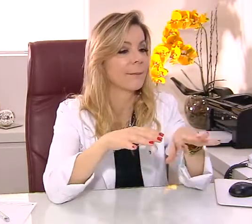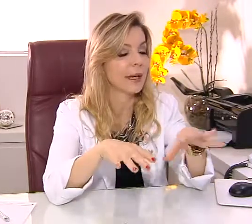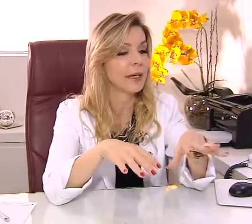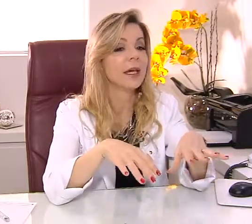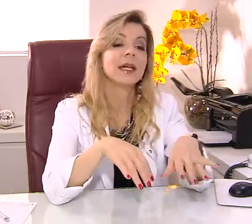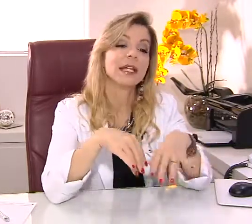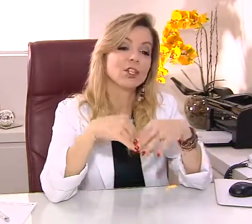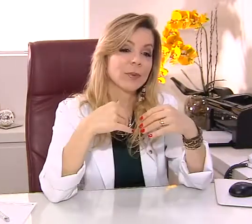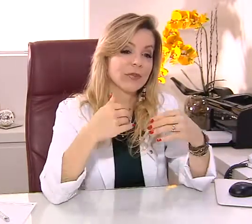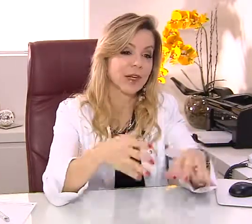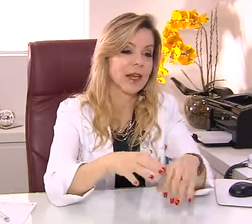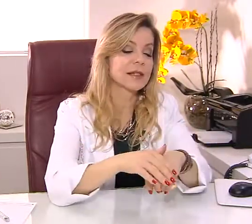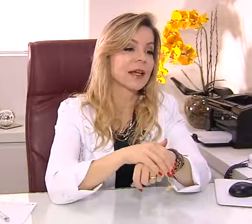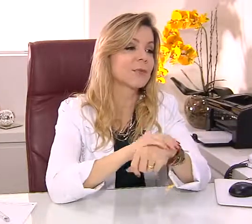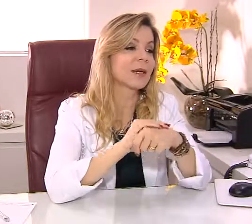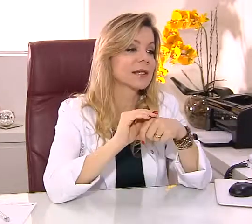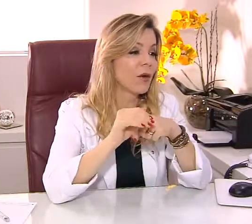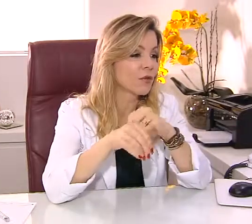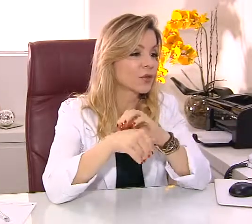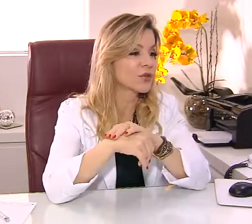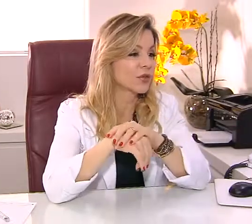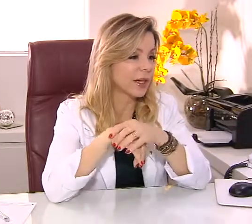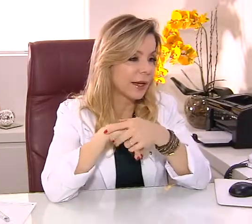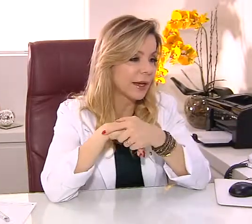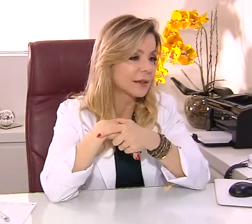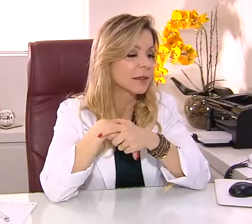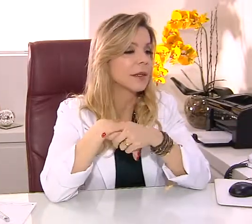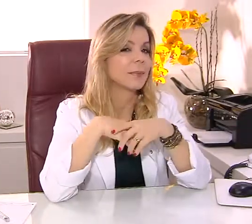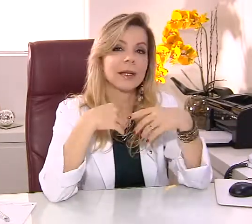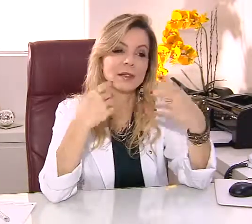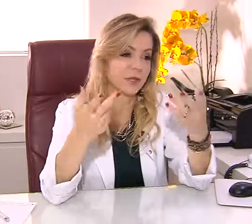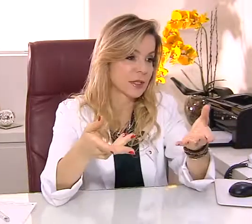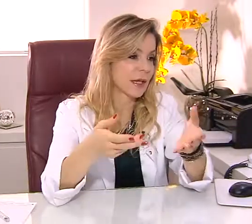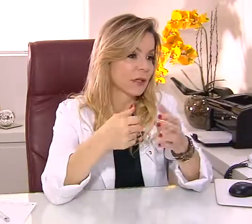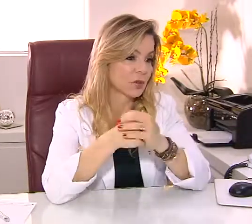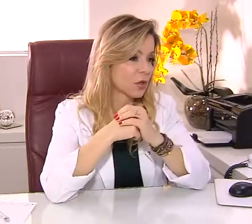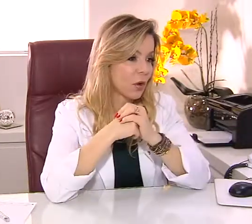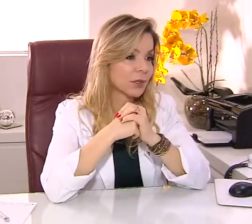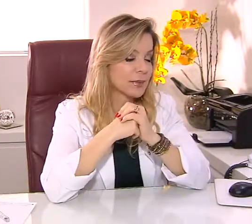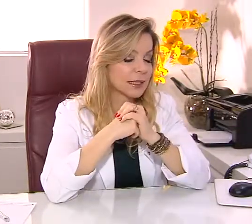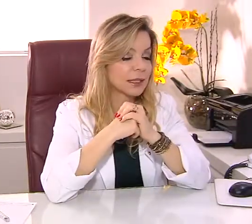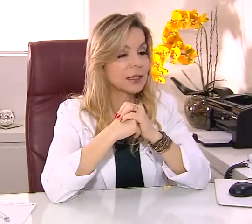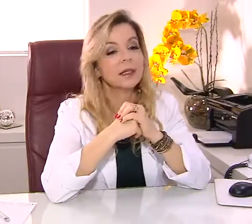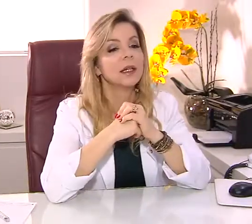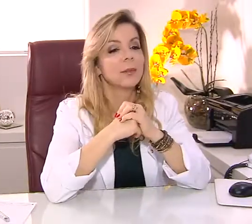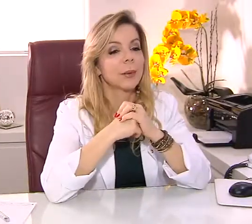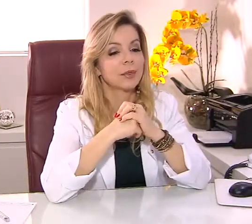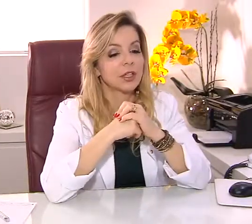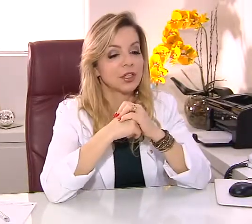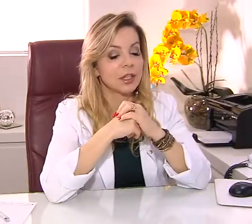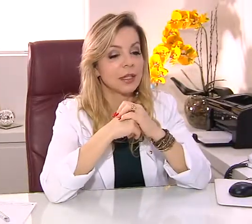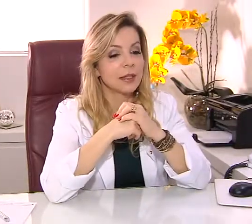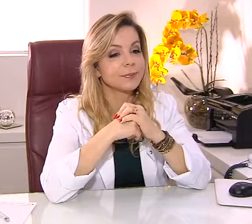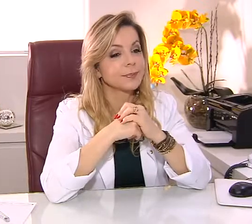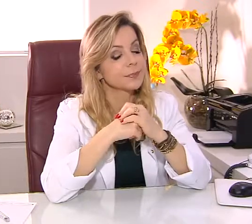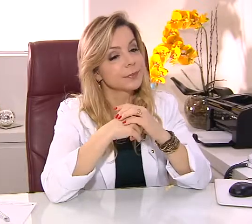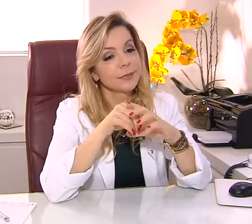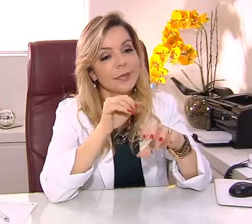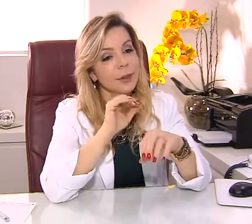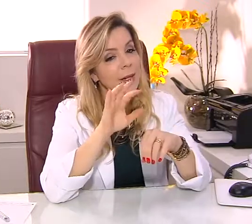vezes, lavar bem. E de preferência, daí passar um filtro solar, se for sair no sol, na piscina, para proteger,